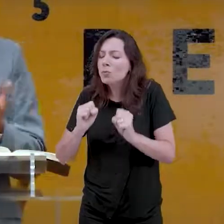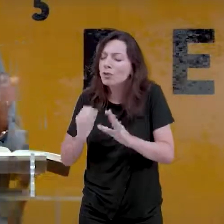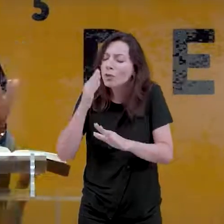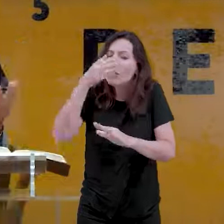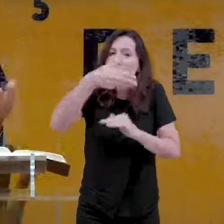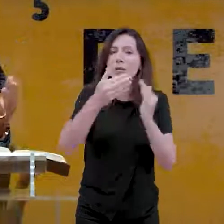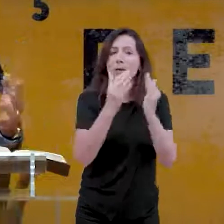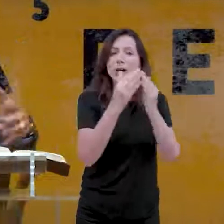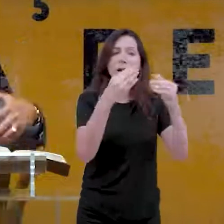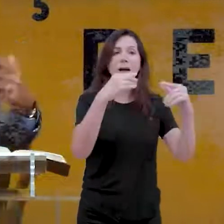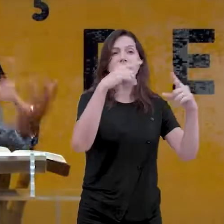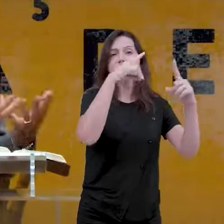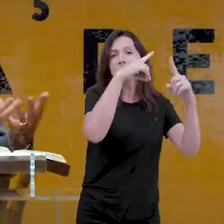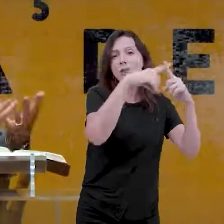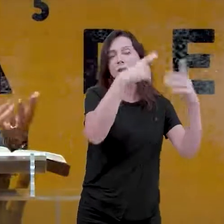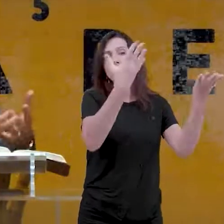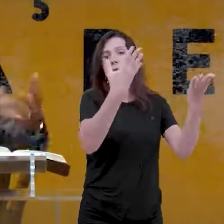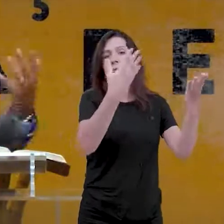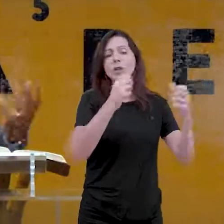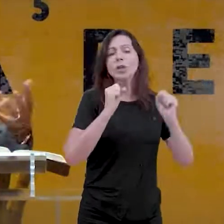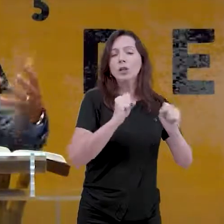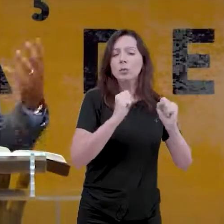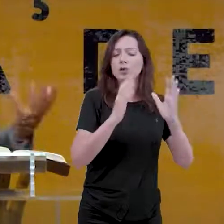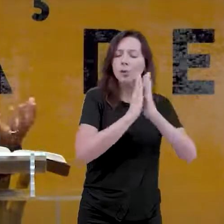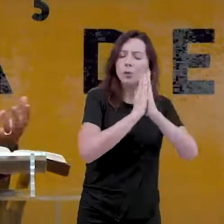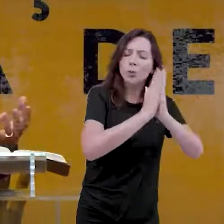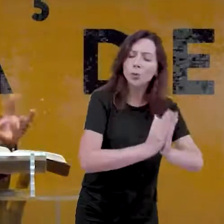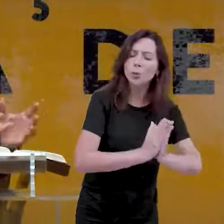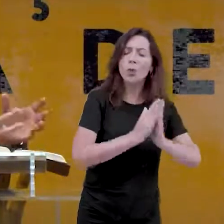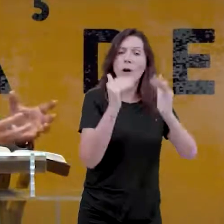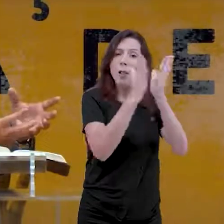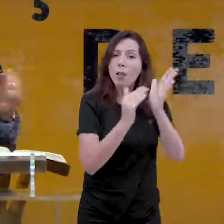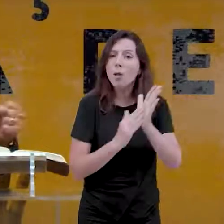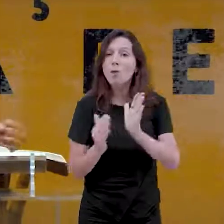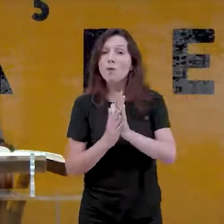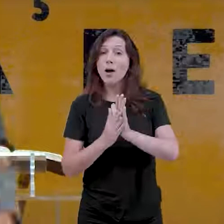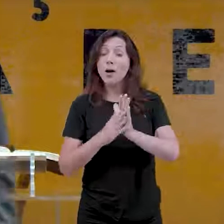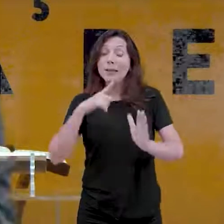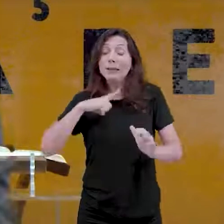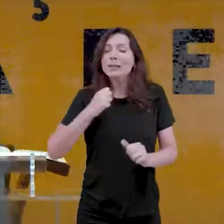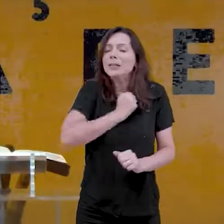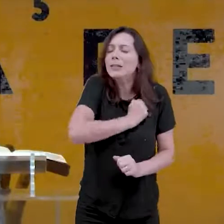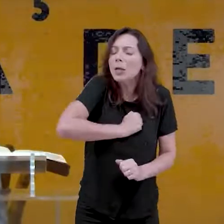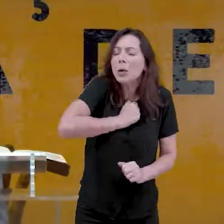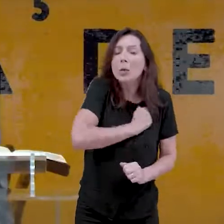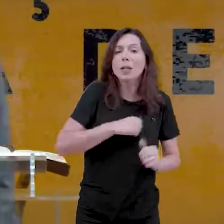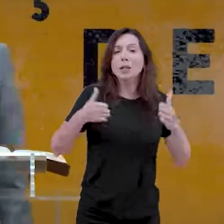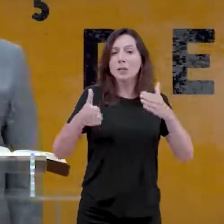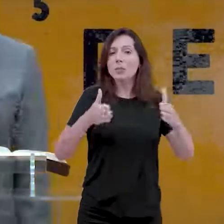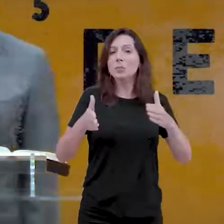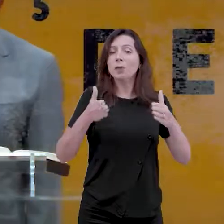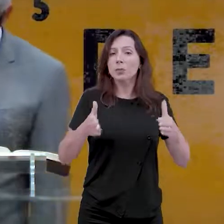onde ele cultuava a Deus, onde ele celebrava o seu louvor, a sua adoração a Deus, e ele sente saudade desse tempo.